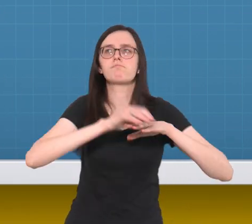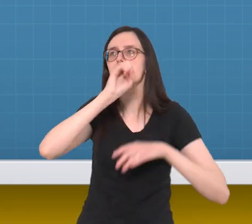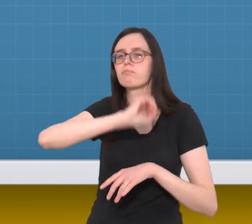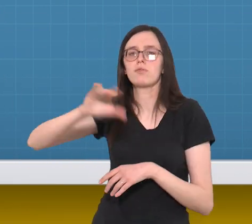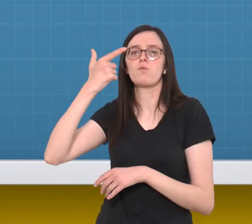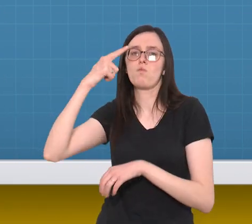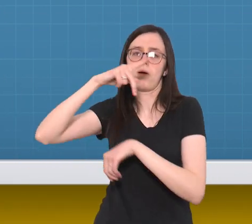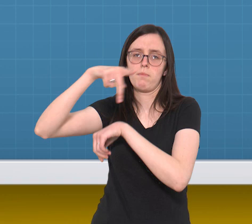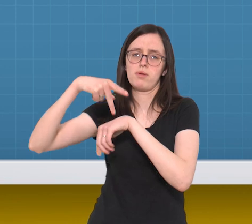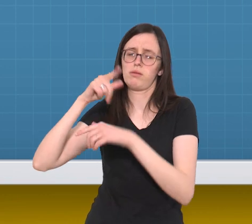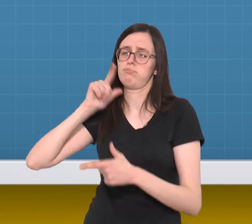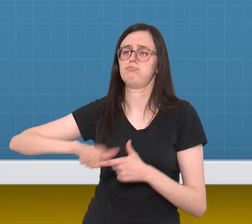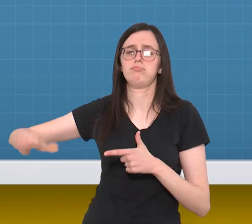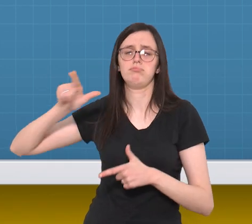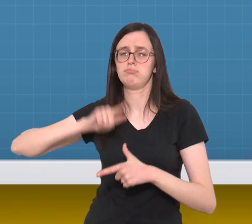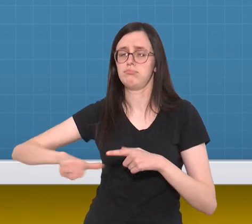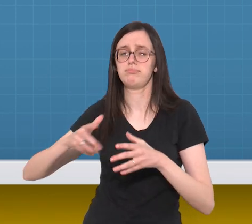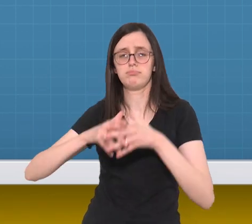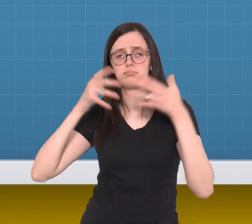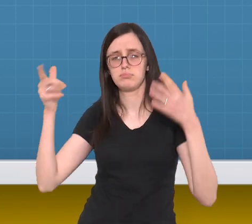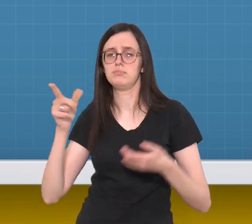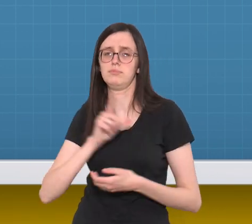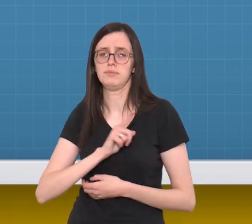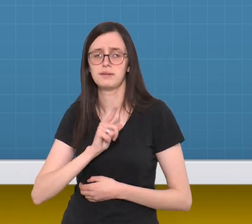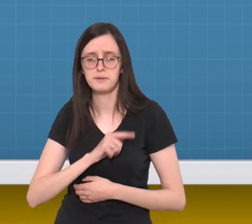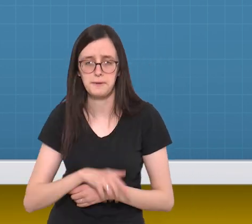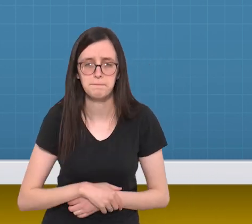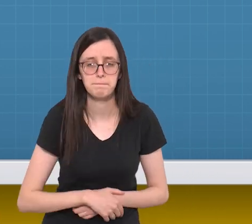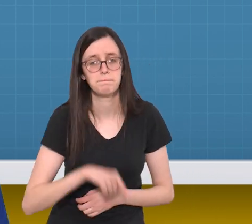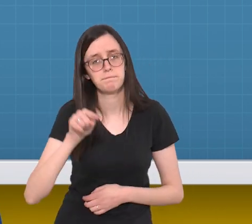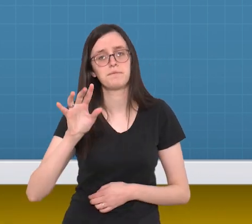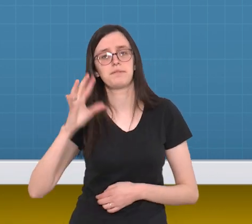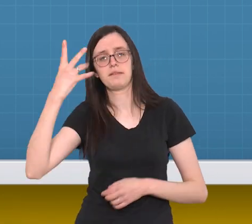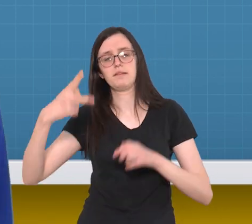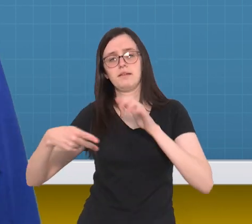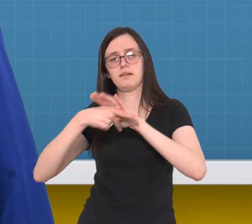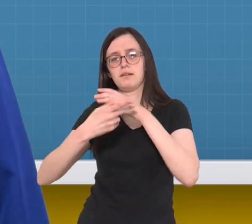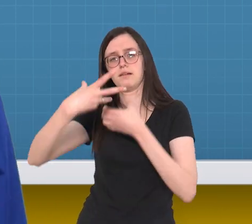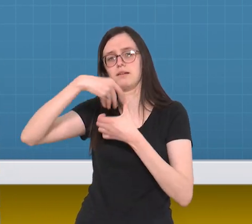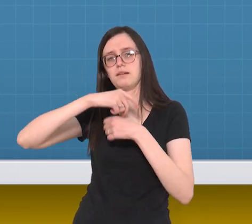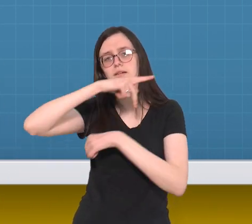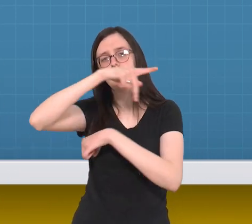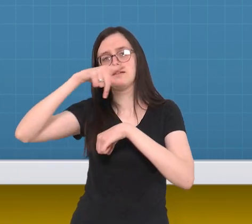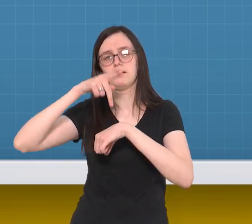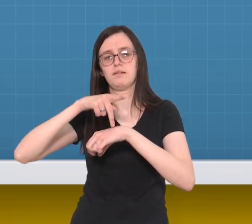unidades. Grandes problemas. A gente teve passamos por isso aqui no país, né?